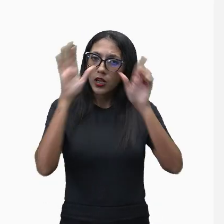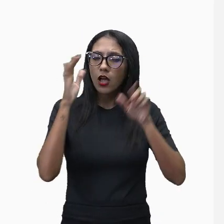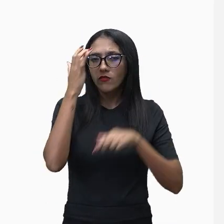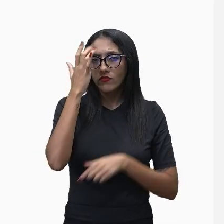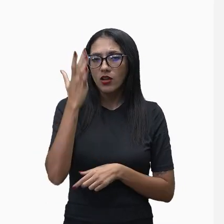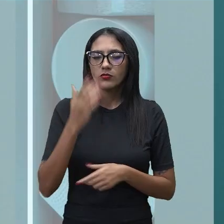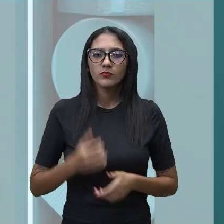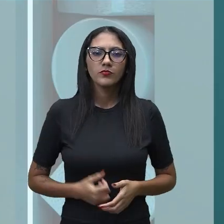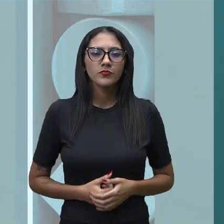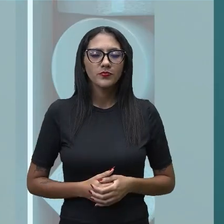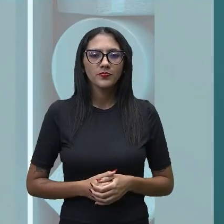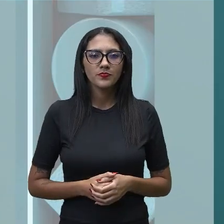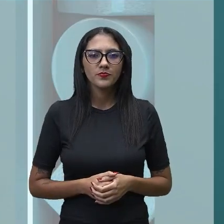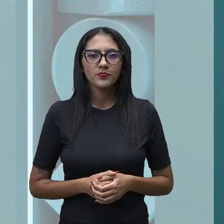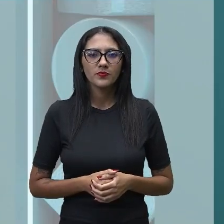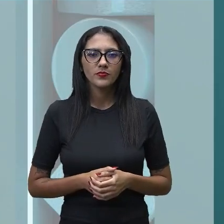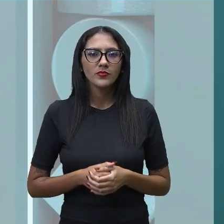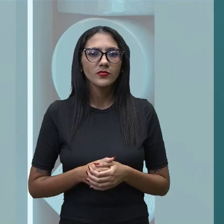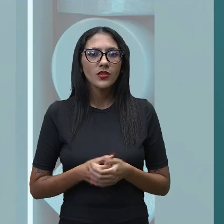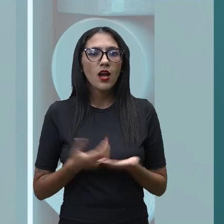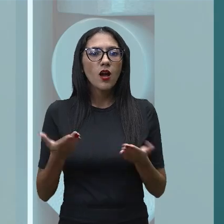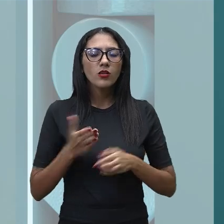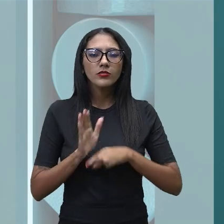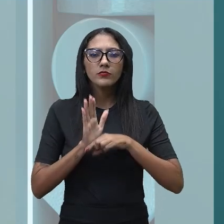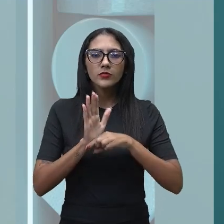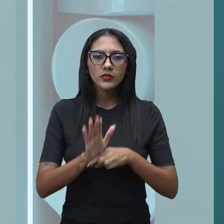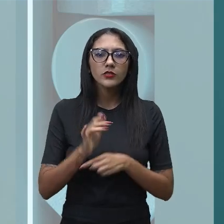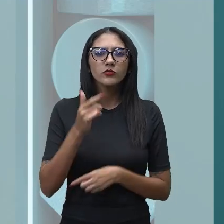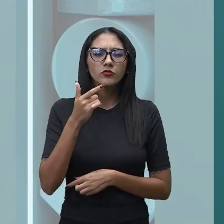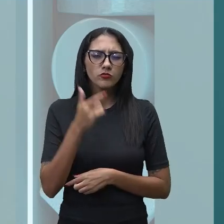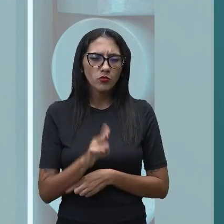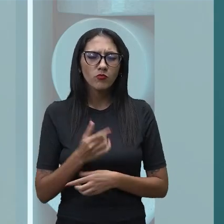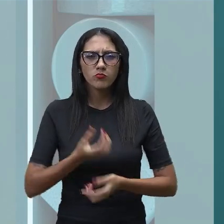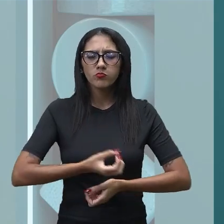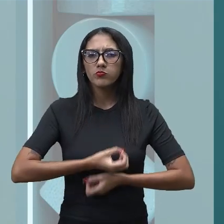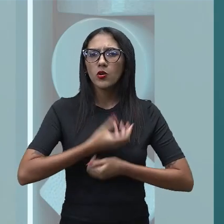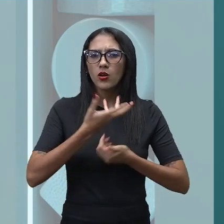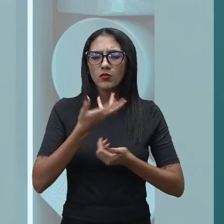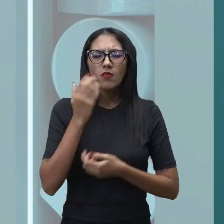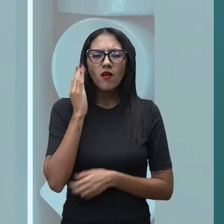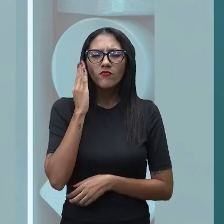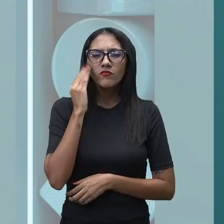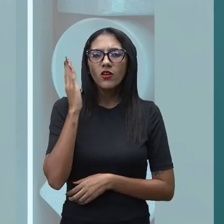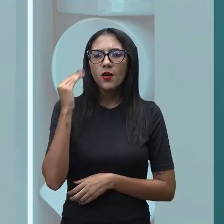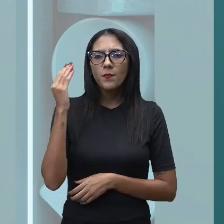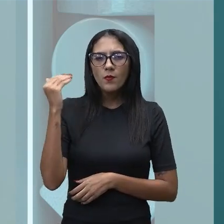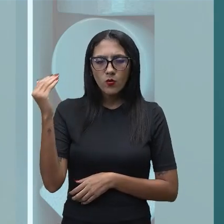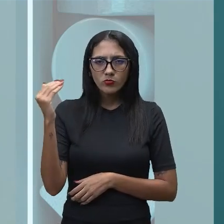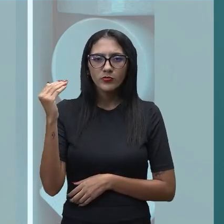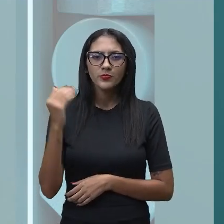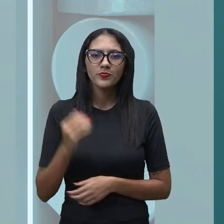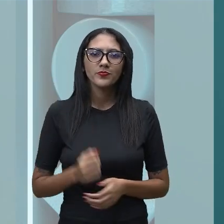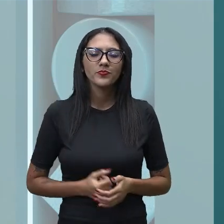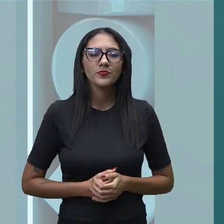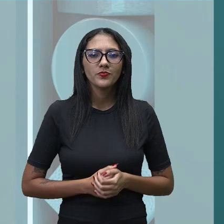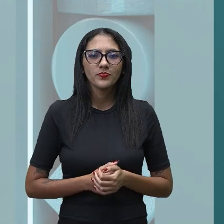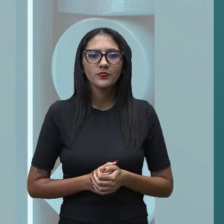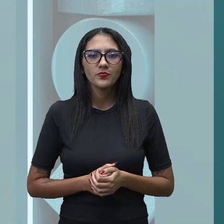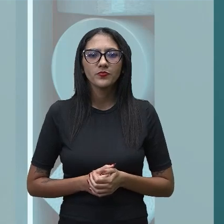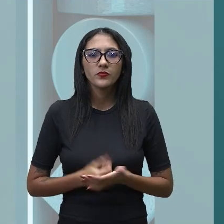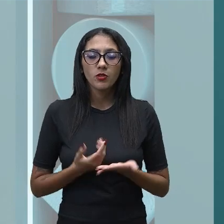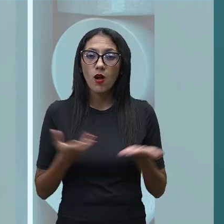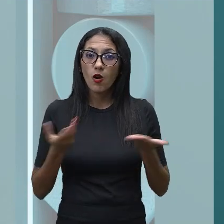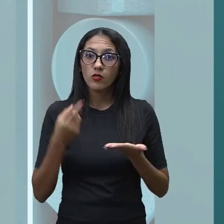o pleonasmo, vamos trazer aqui um poema muito conhecido de Fernando Pessoa. Então, ouçam a declamação